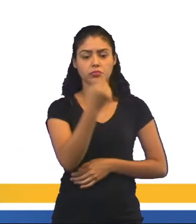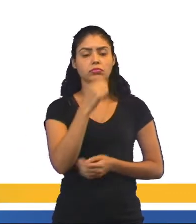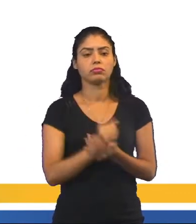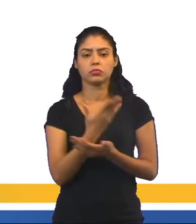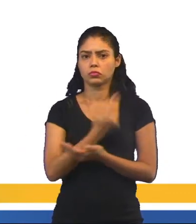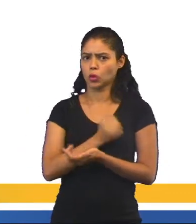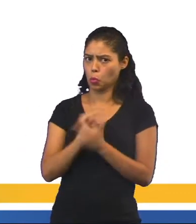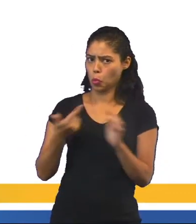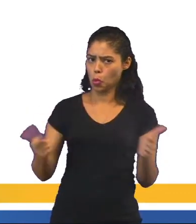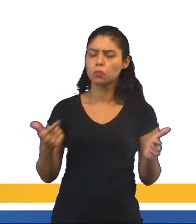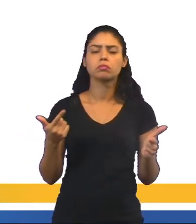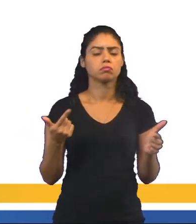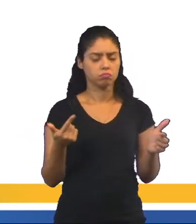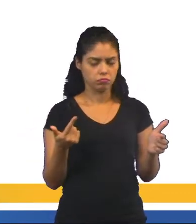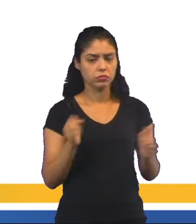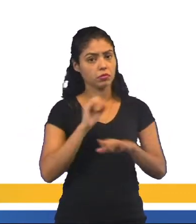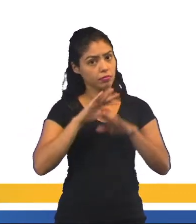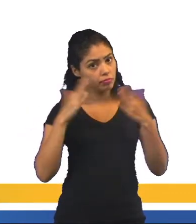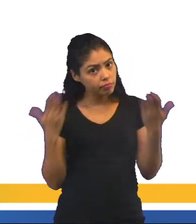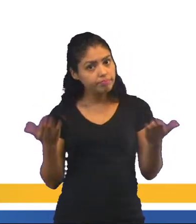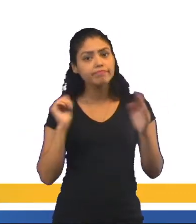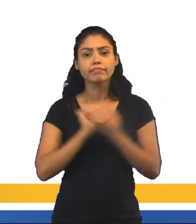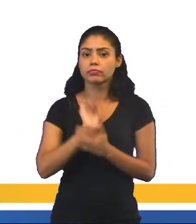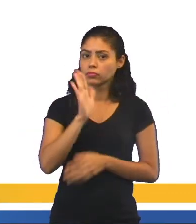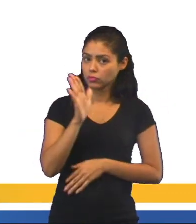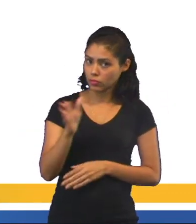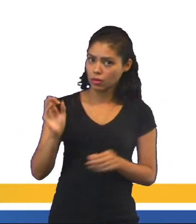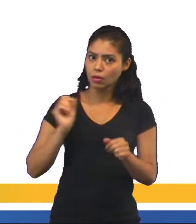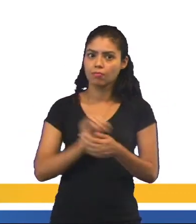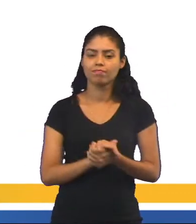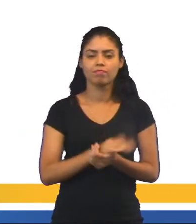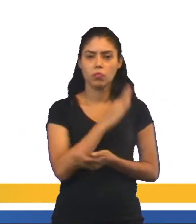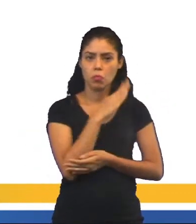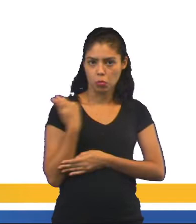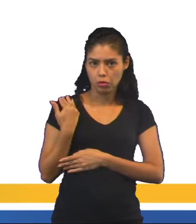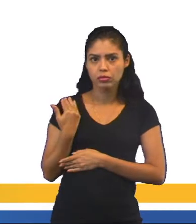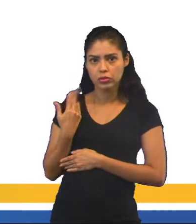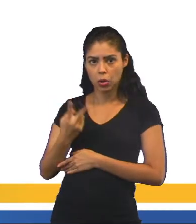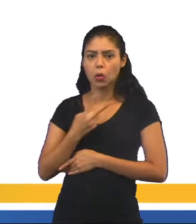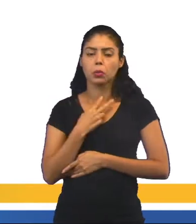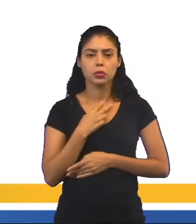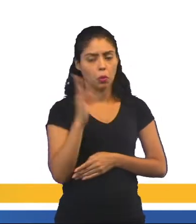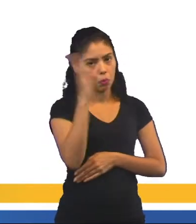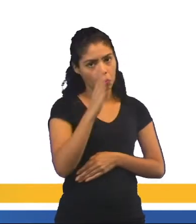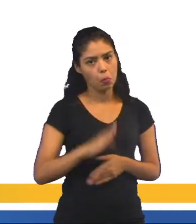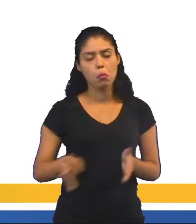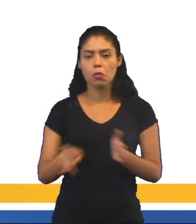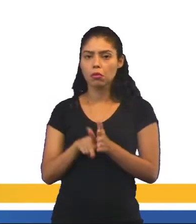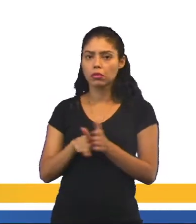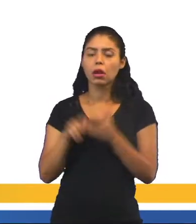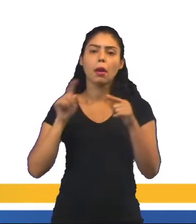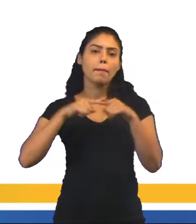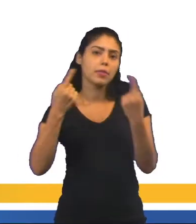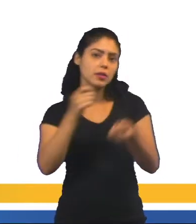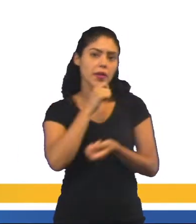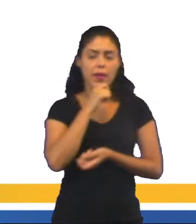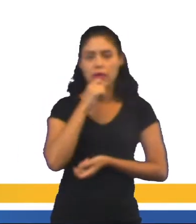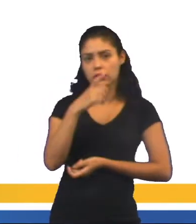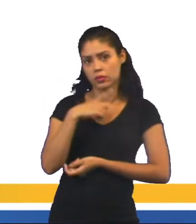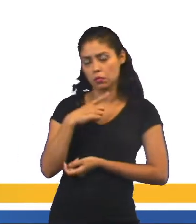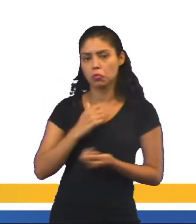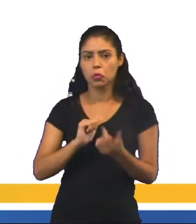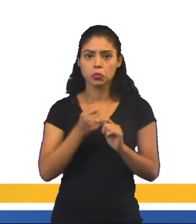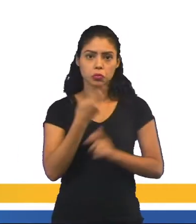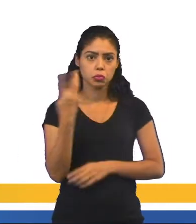número significativo. Embora já tenham sido dizimados na própria ocupação do território brasileiro, mas nós ainda temos